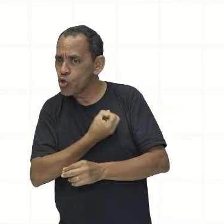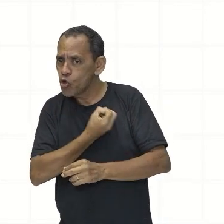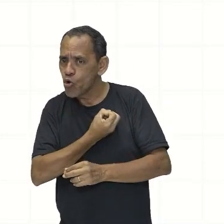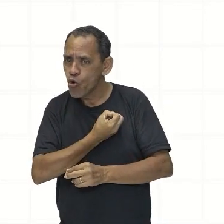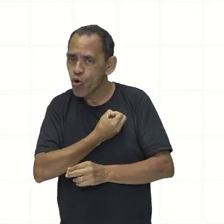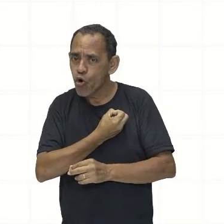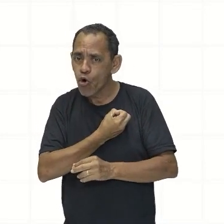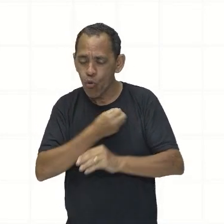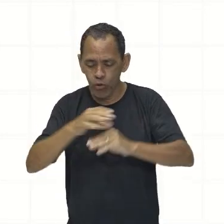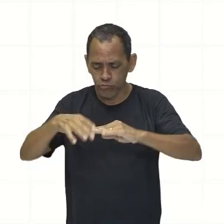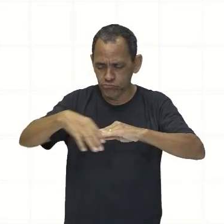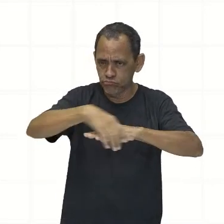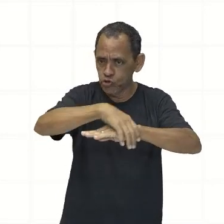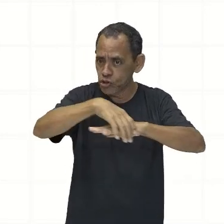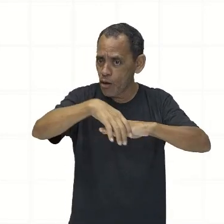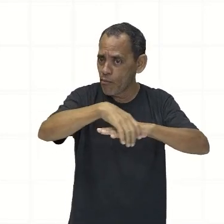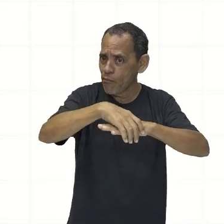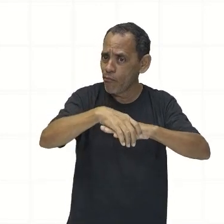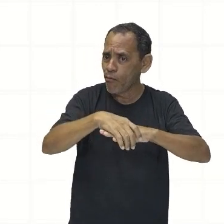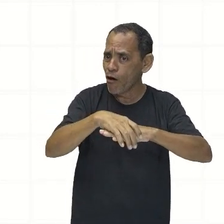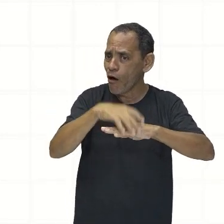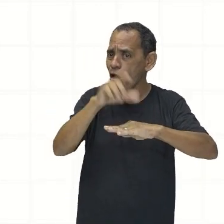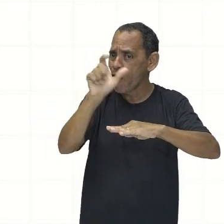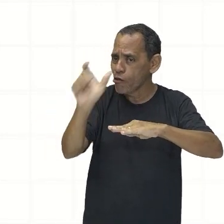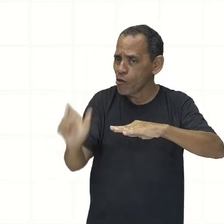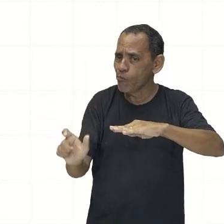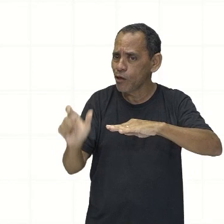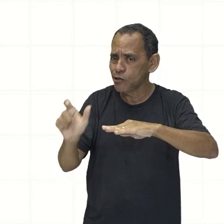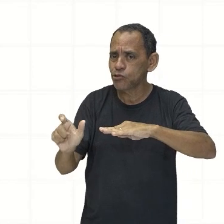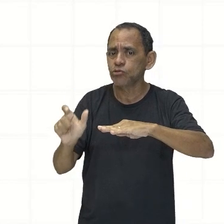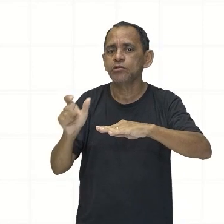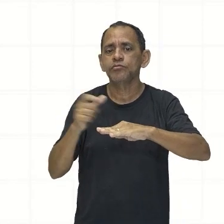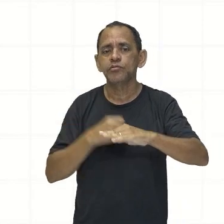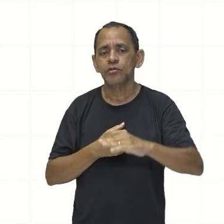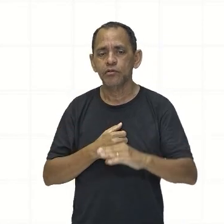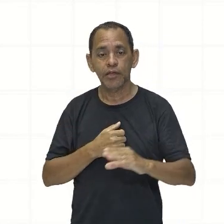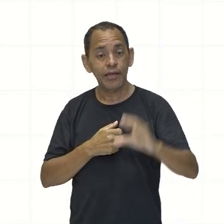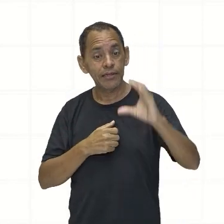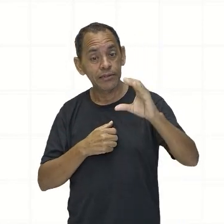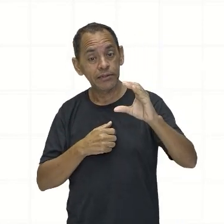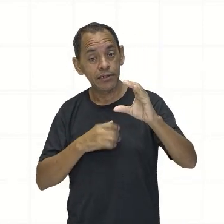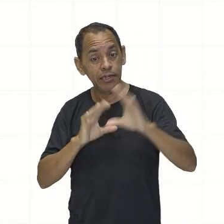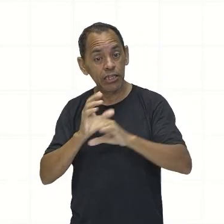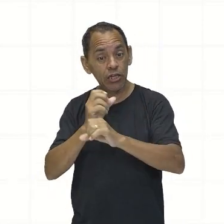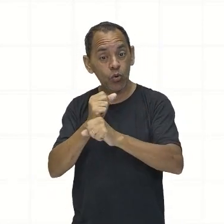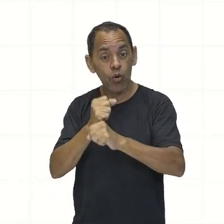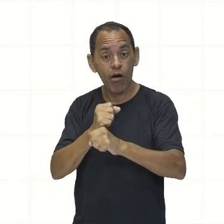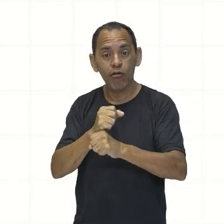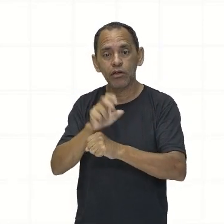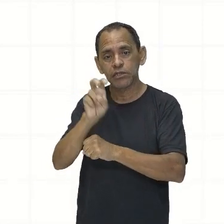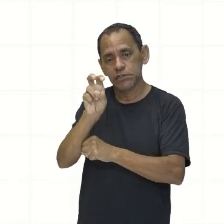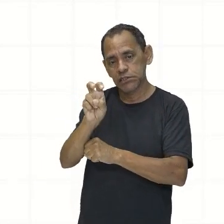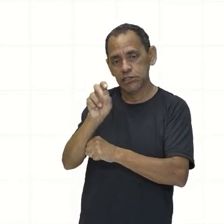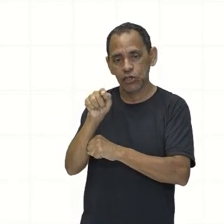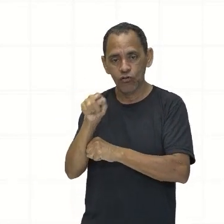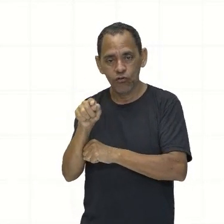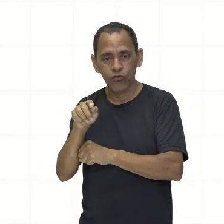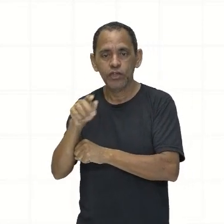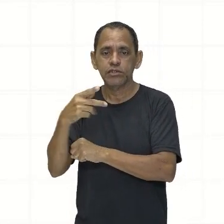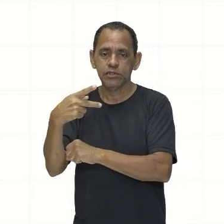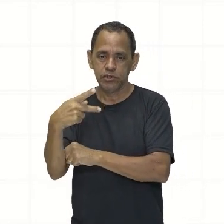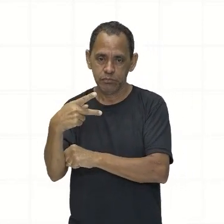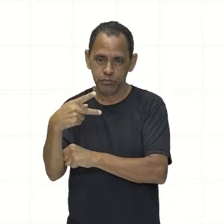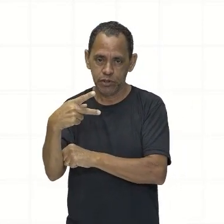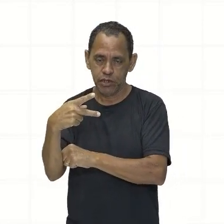Esta fórmula está bem aqui, olha lá, C, que é o tamanho do calçado, olha, 5 vezes